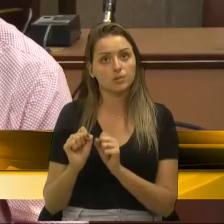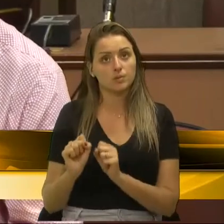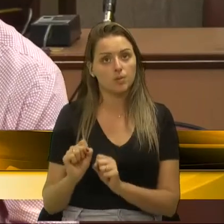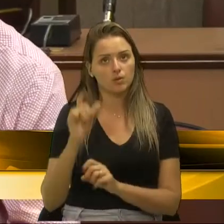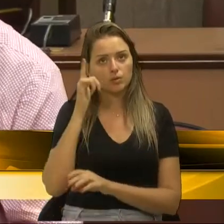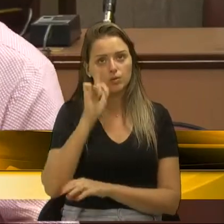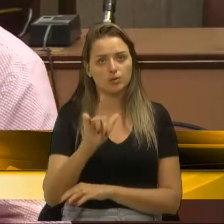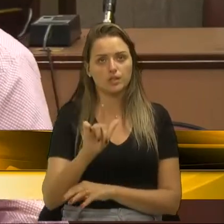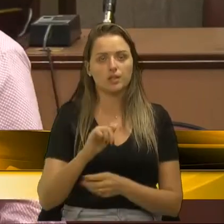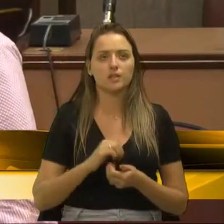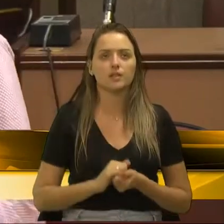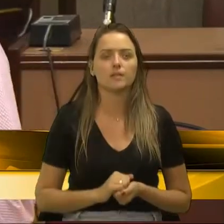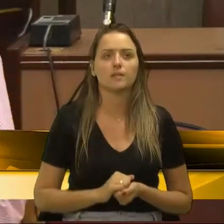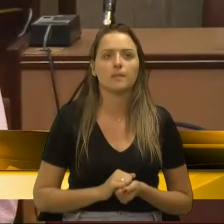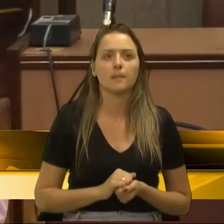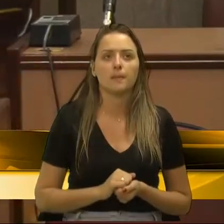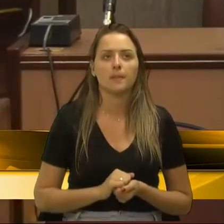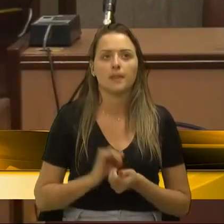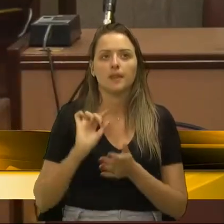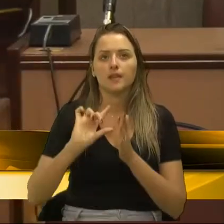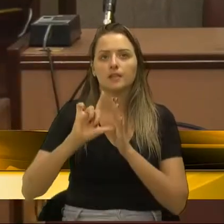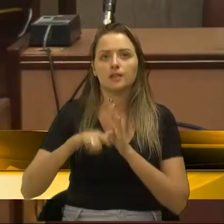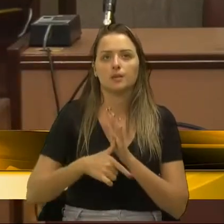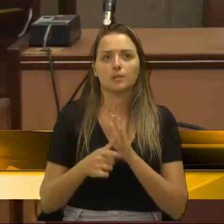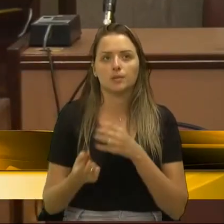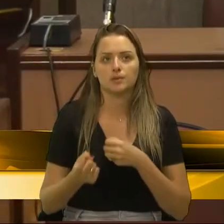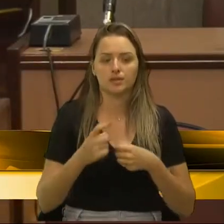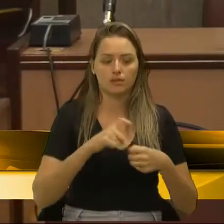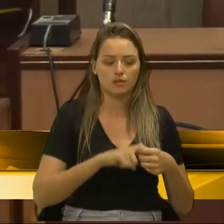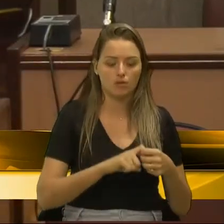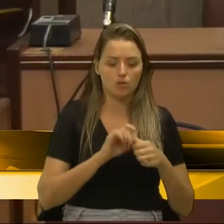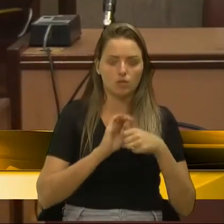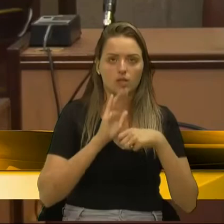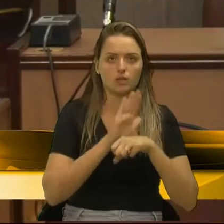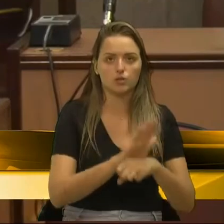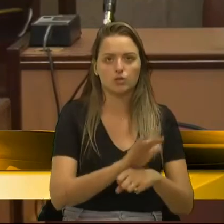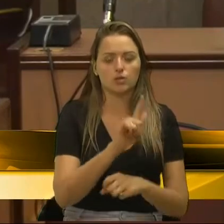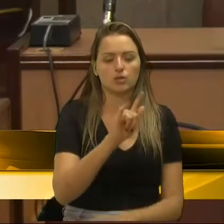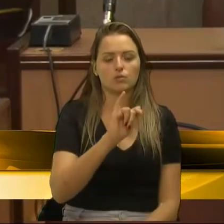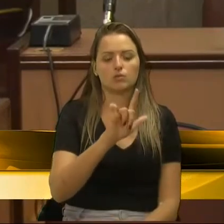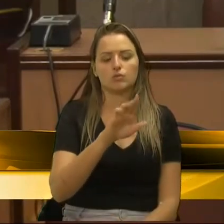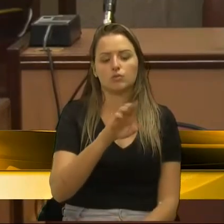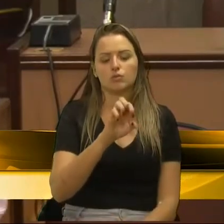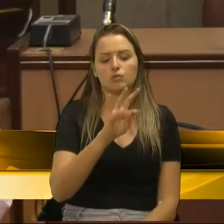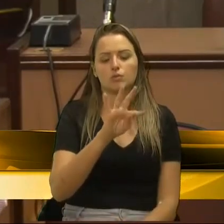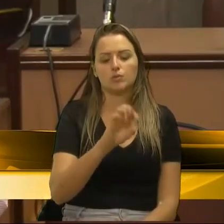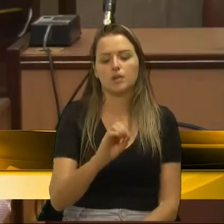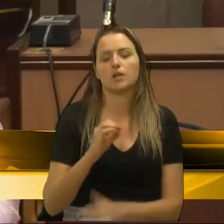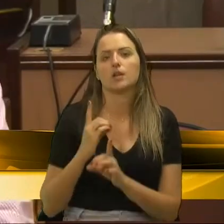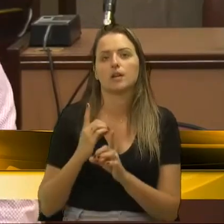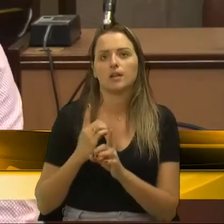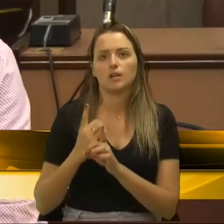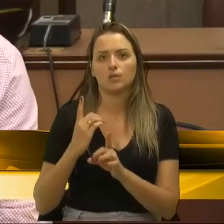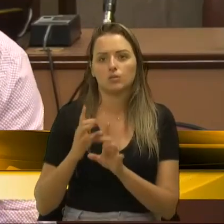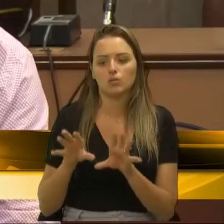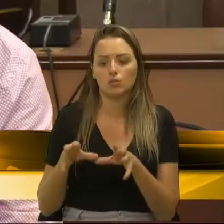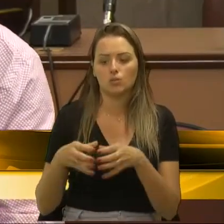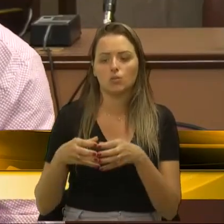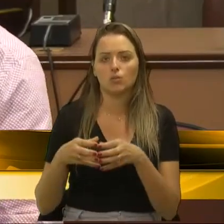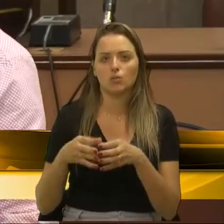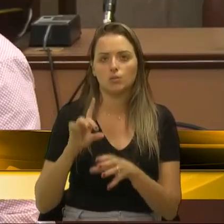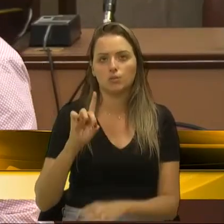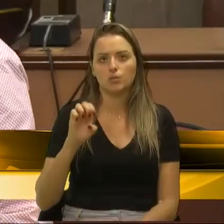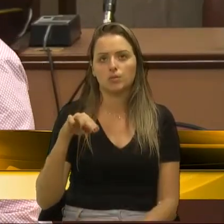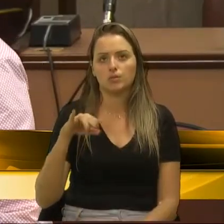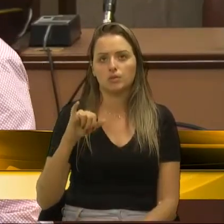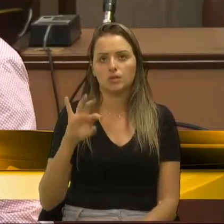que cabe a ele, e na volta a gente, com a ajuda do Gilberto Madalosso, encontramos a equipe do DENIT, da